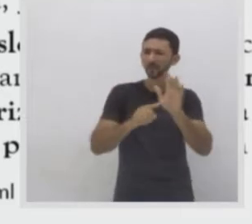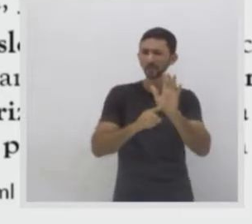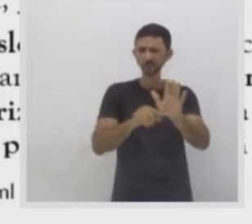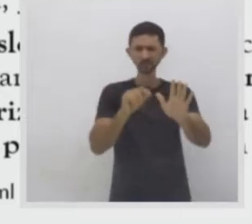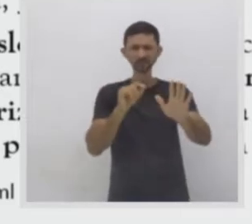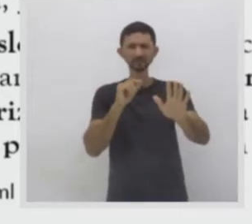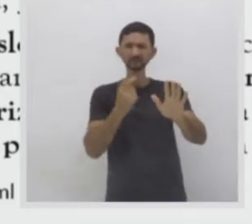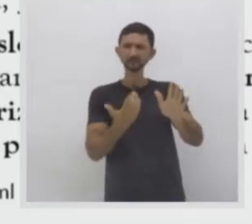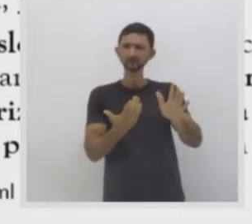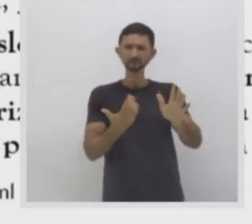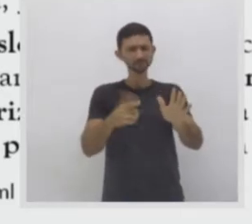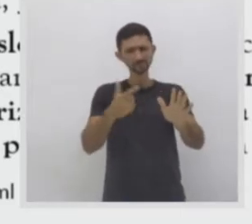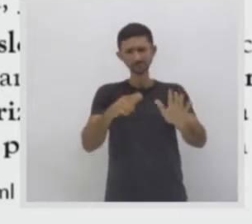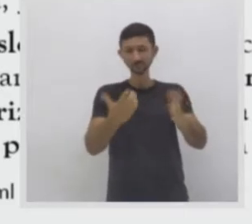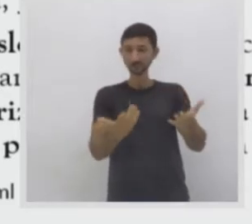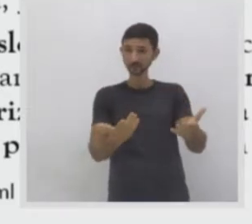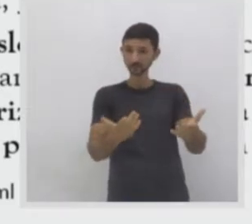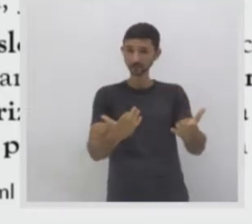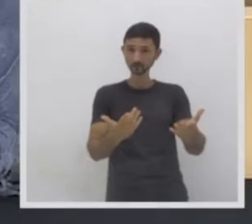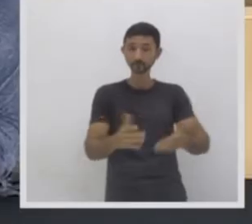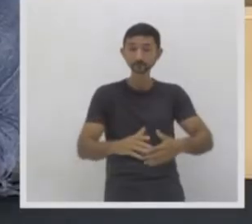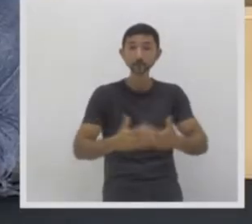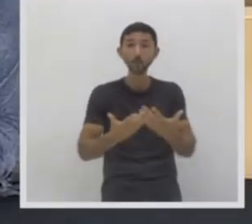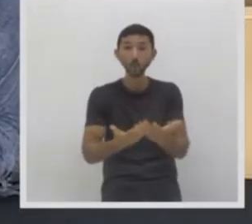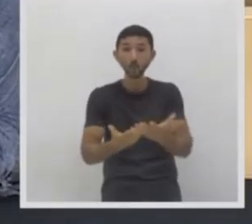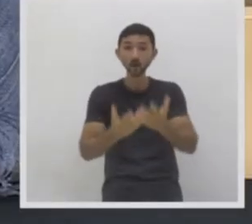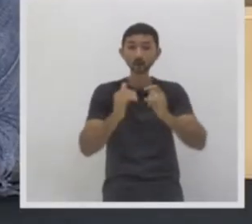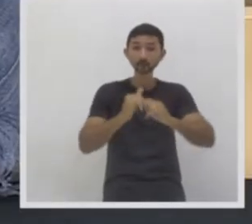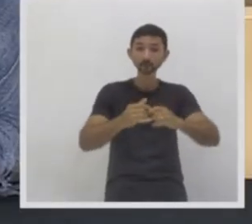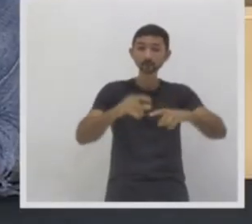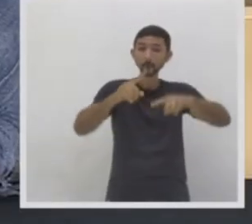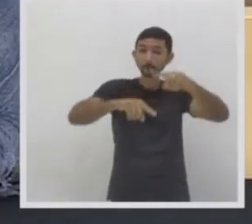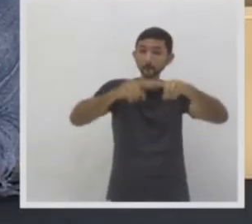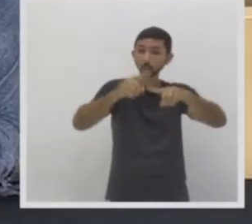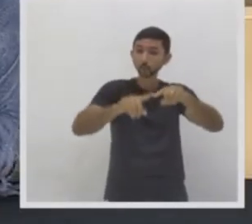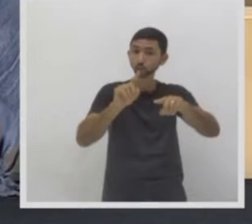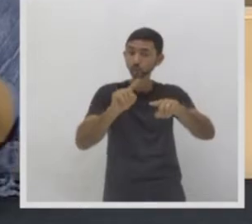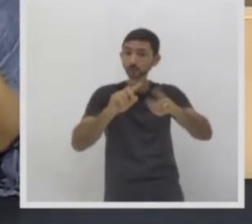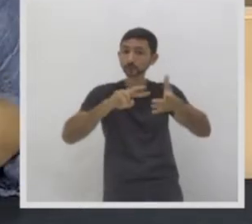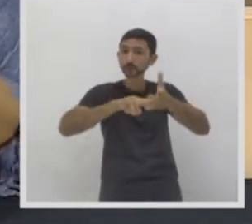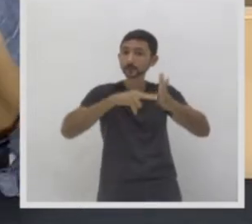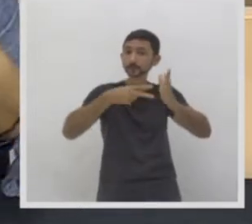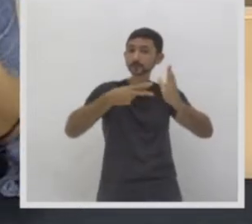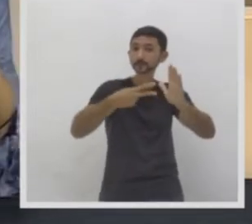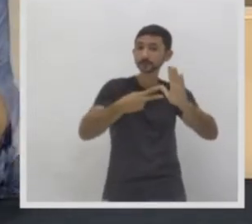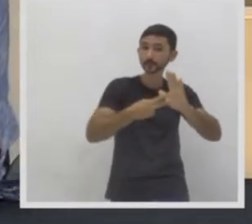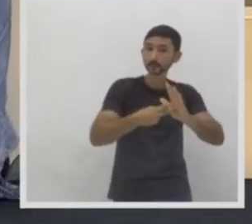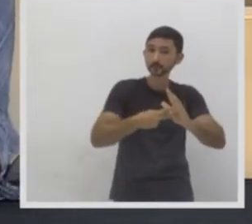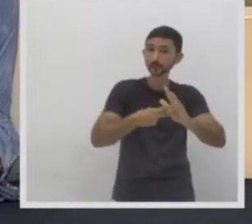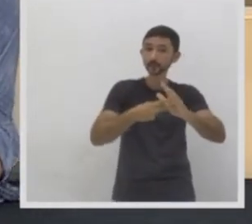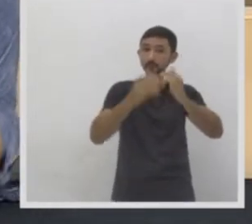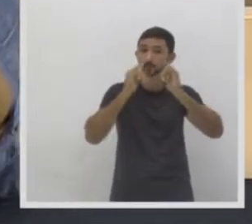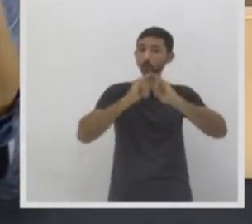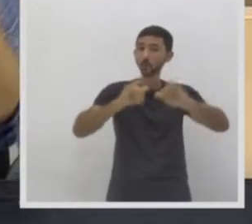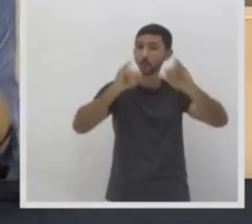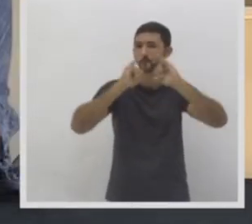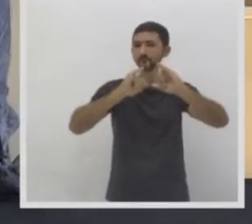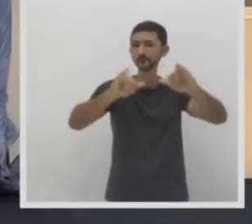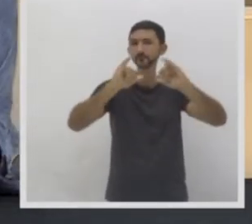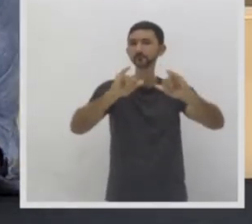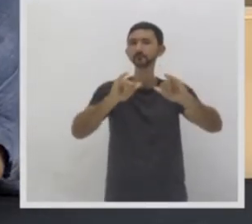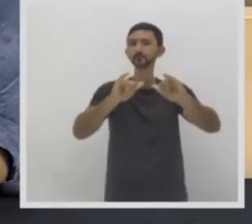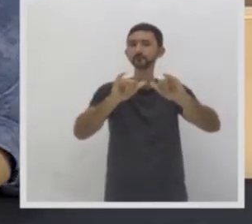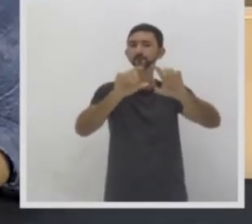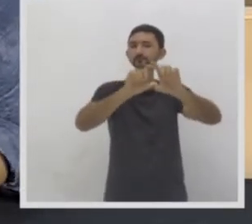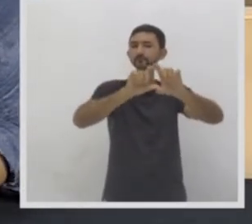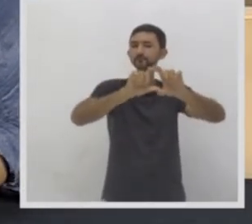sendo oferecido. Quando nós falamos em produto, nesse contexto, nós estamos falando naquilo que se pretende convencer. Nem